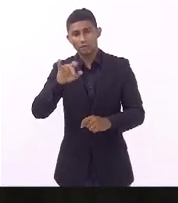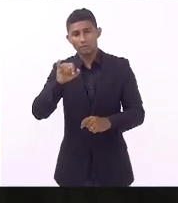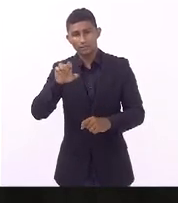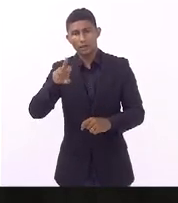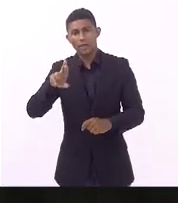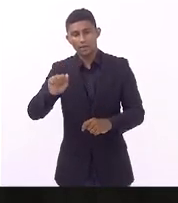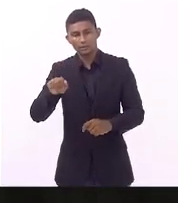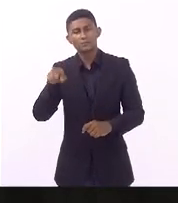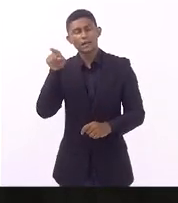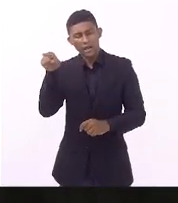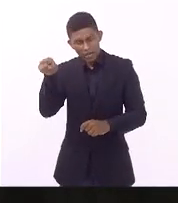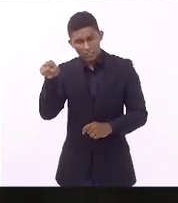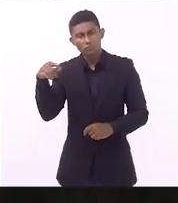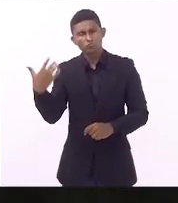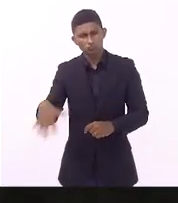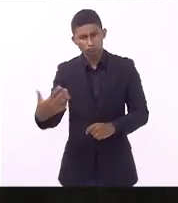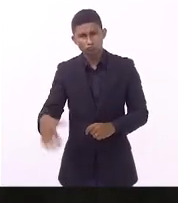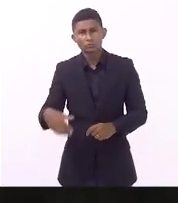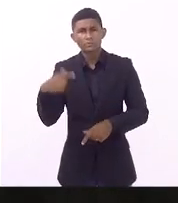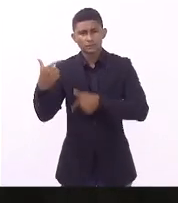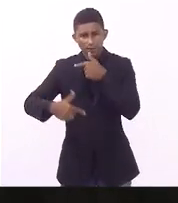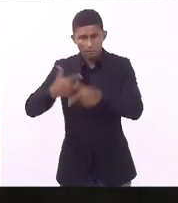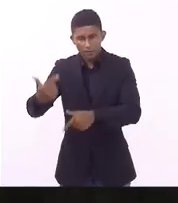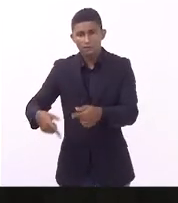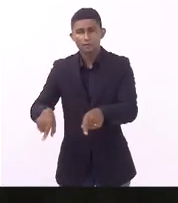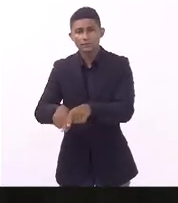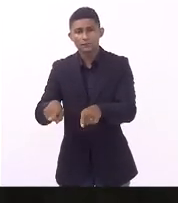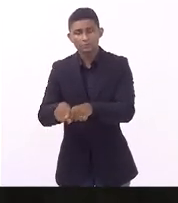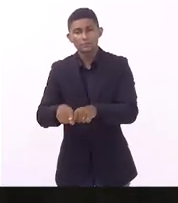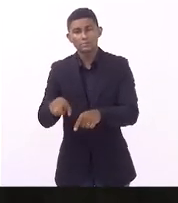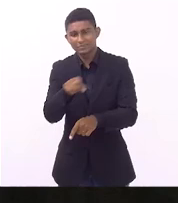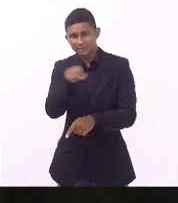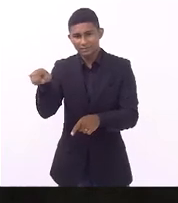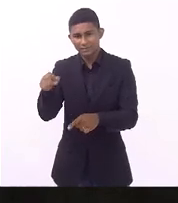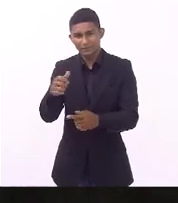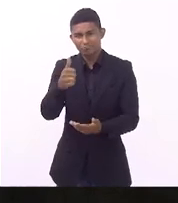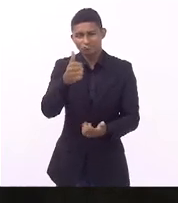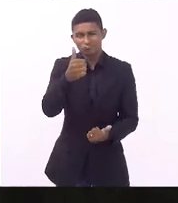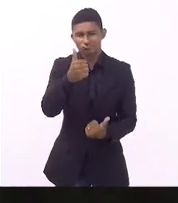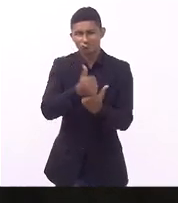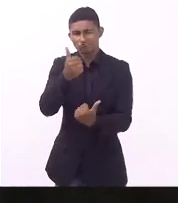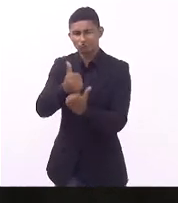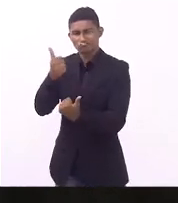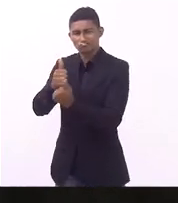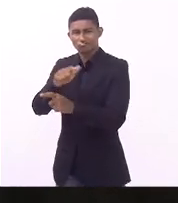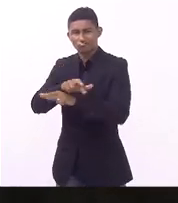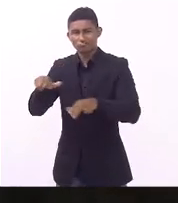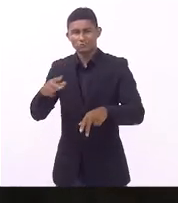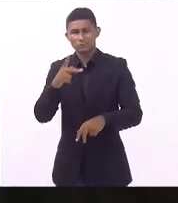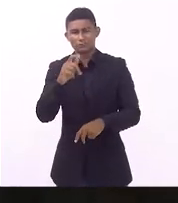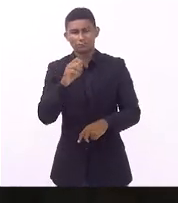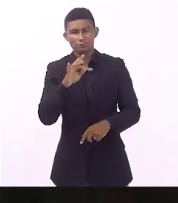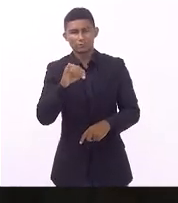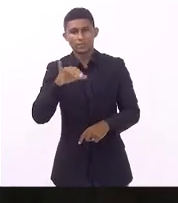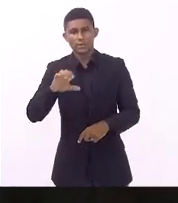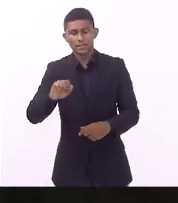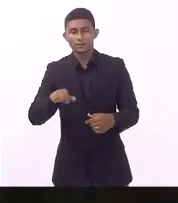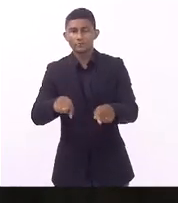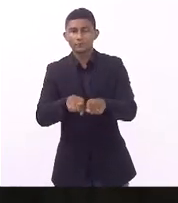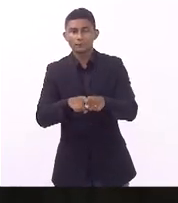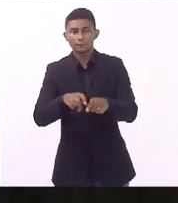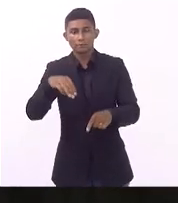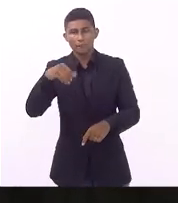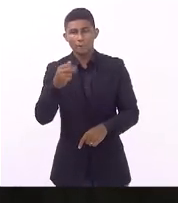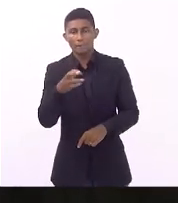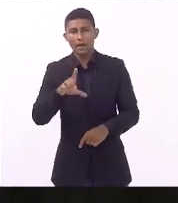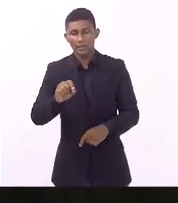consagrados publicitários desse país, que junto com seus assessores, Patrícia Guiar e Marcelo Bittencourt, idealizaram